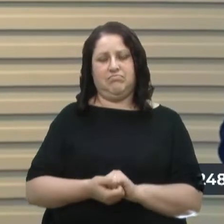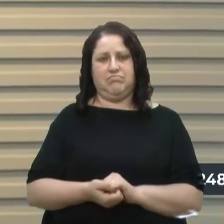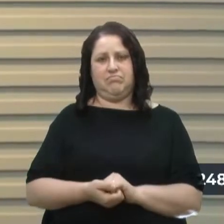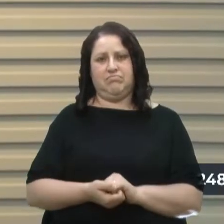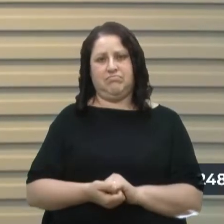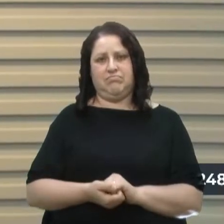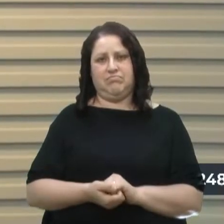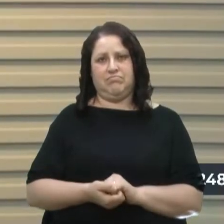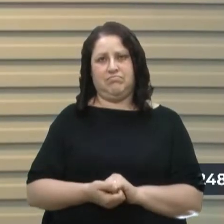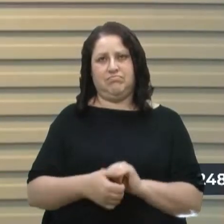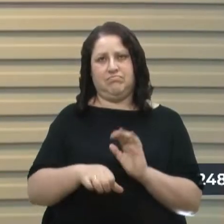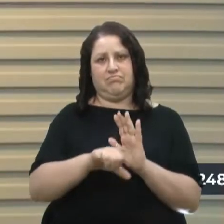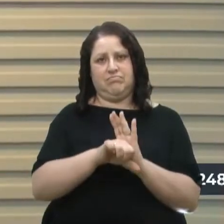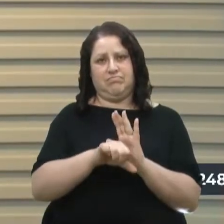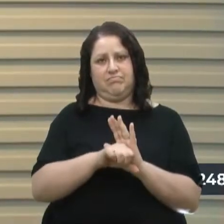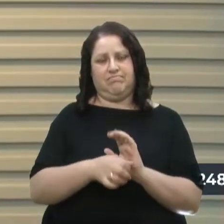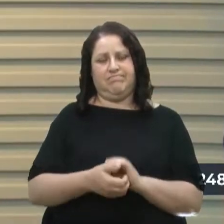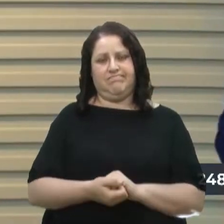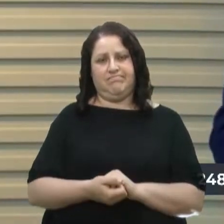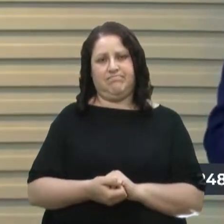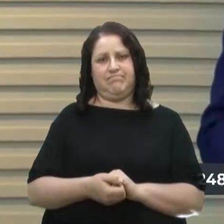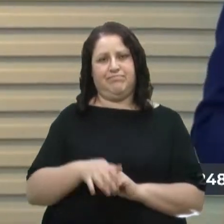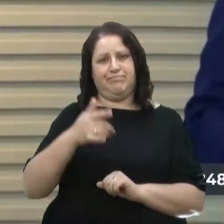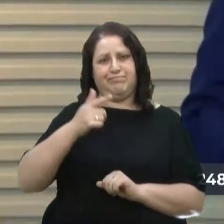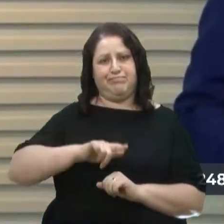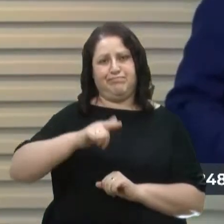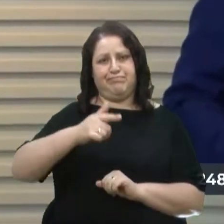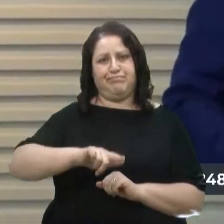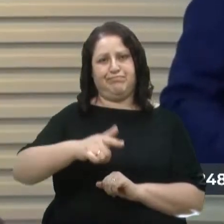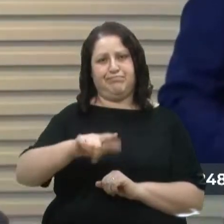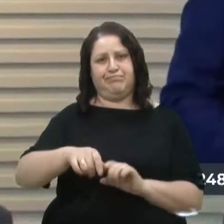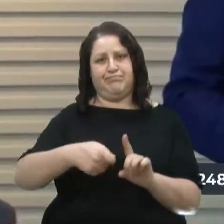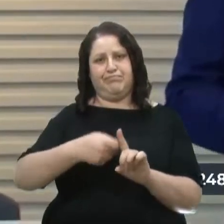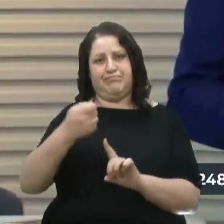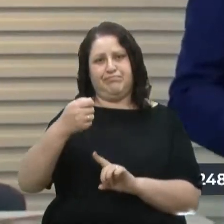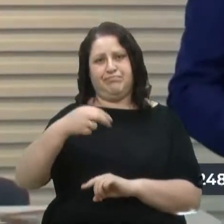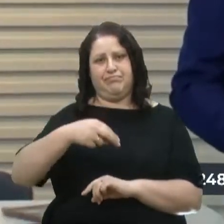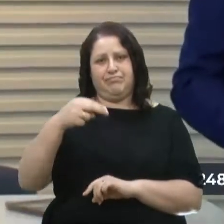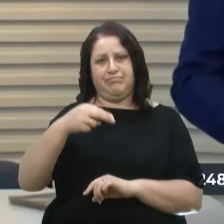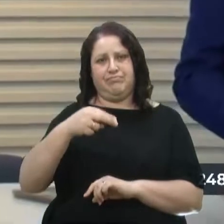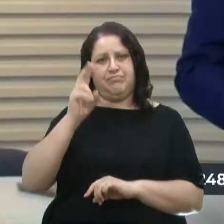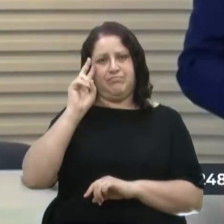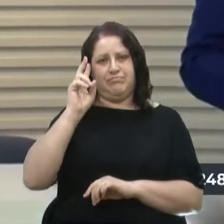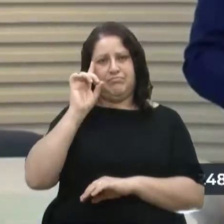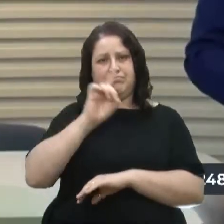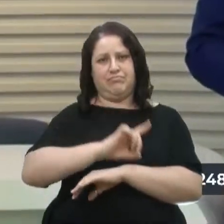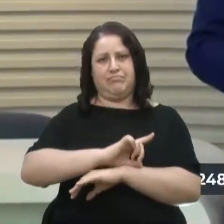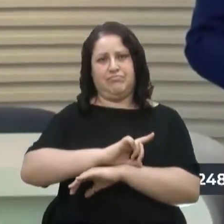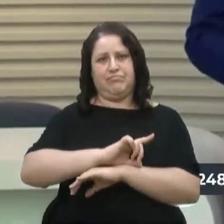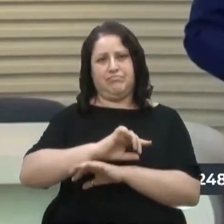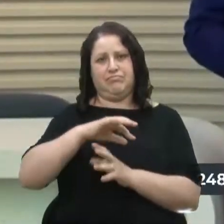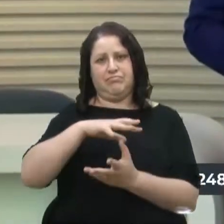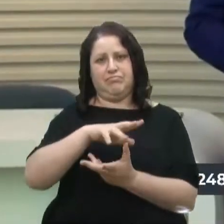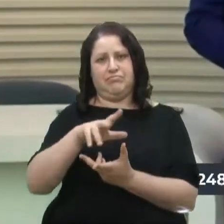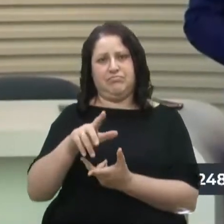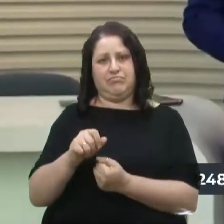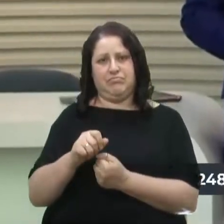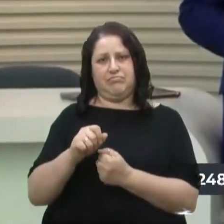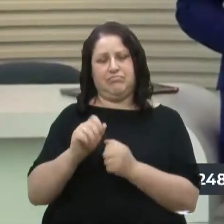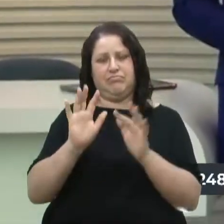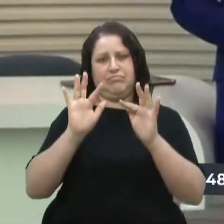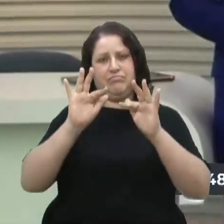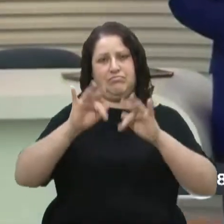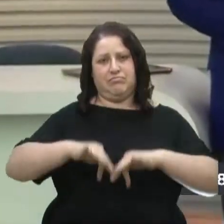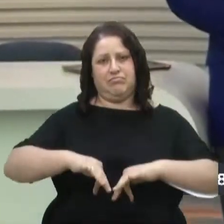casos que infelizmente se repetem. E o mês de novembro é lembrado o Dia Internacional para eliminar a violência contra as